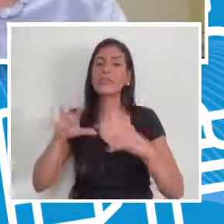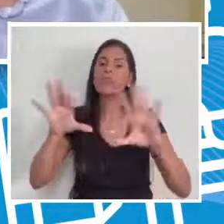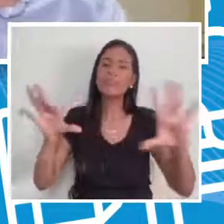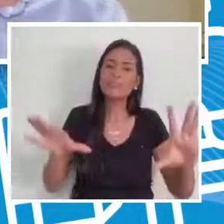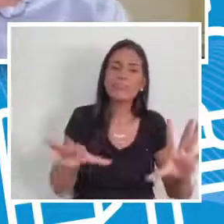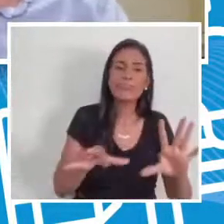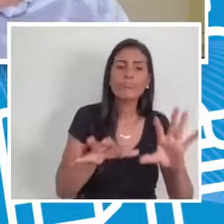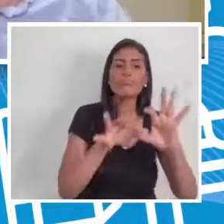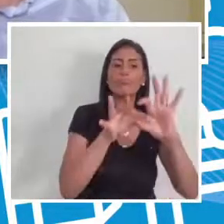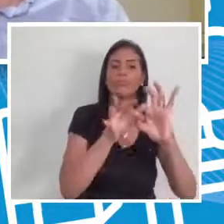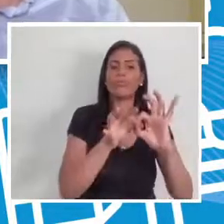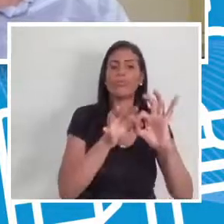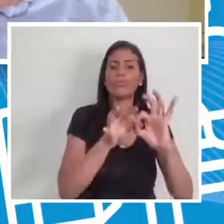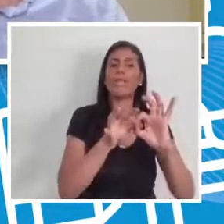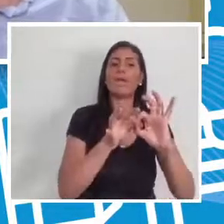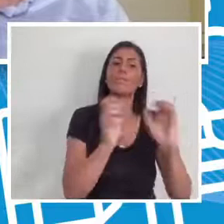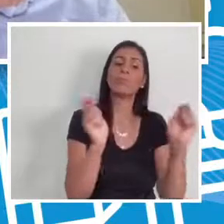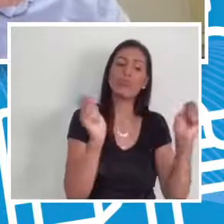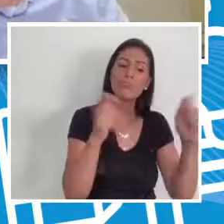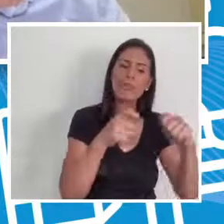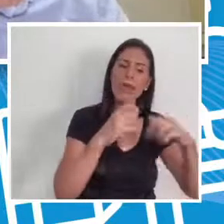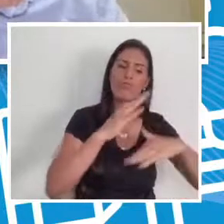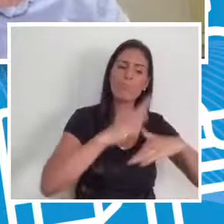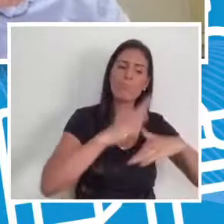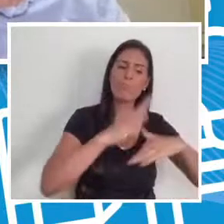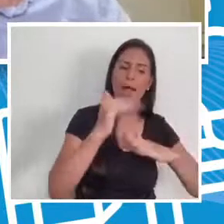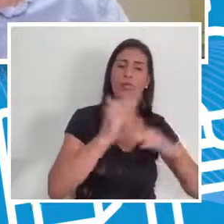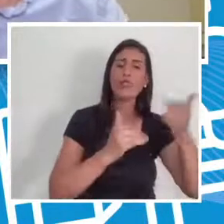isso acontecer, né? Quando você fala de